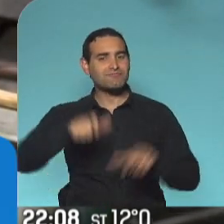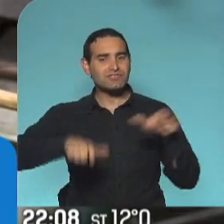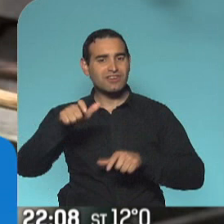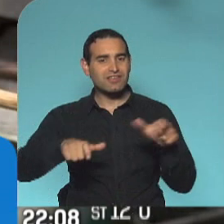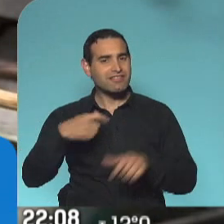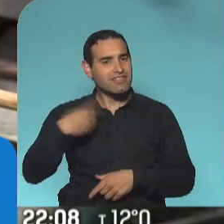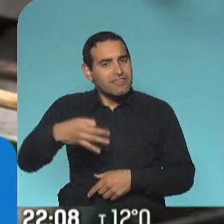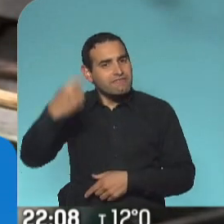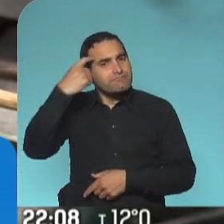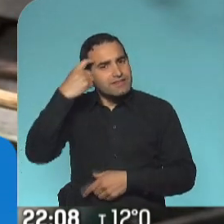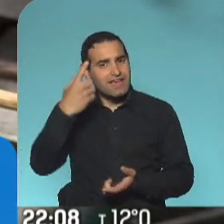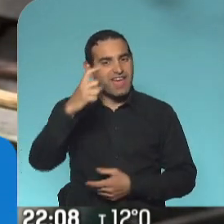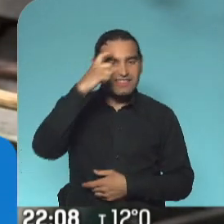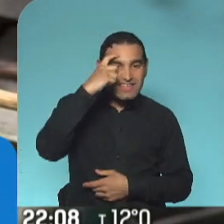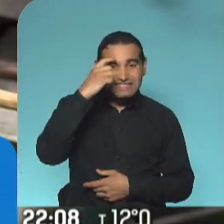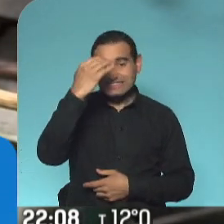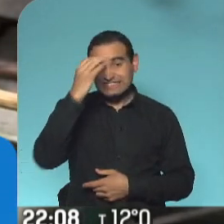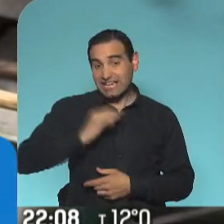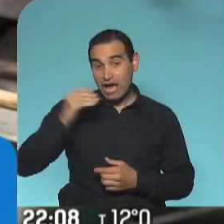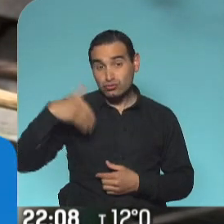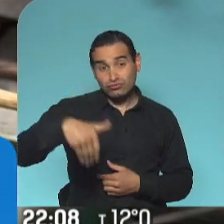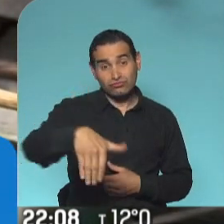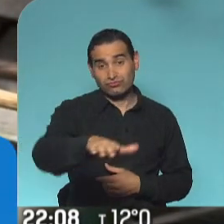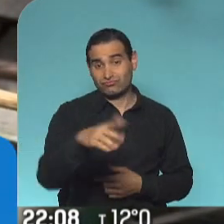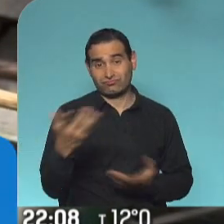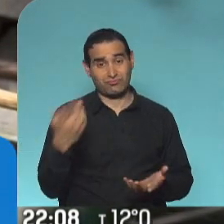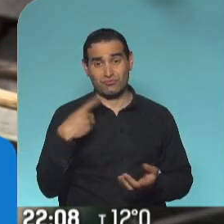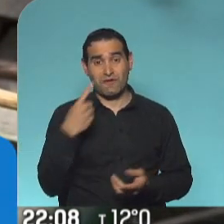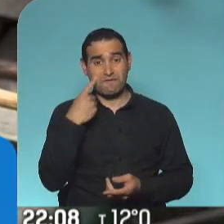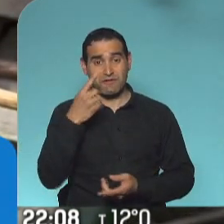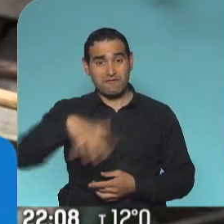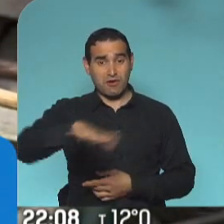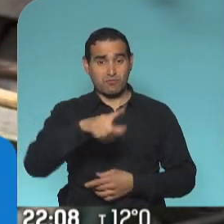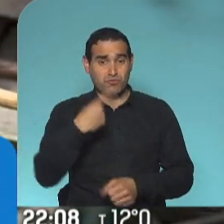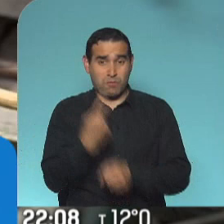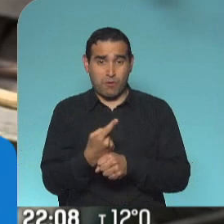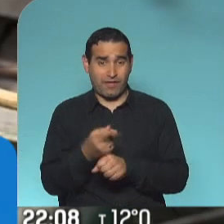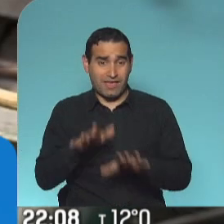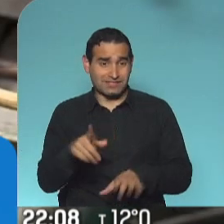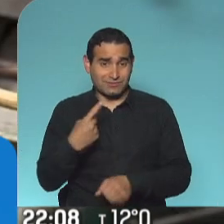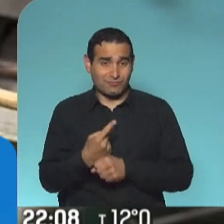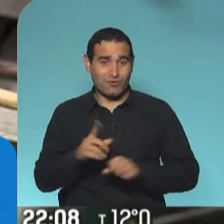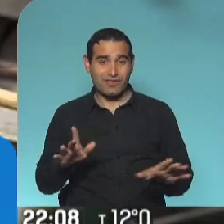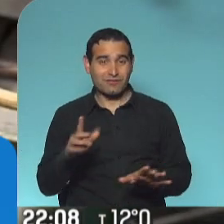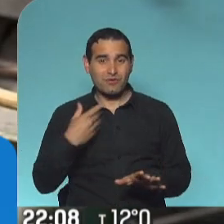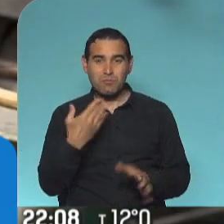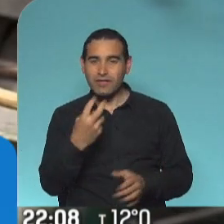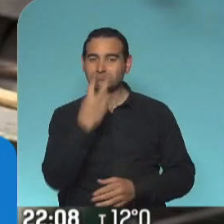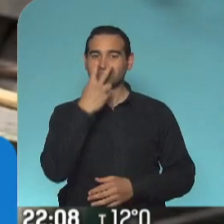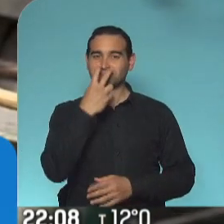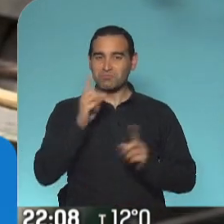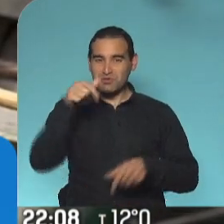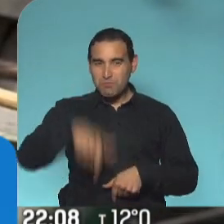a gente pode se pensar que daqui a 10, 15 anos a gente não pode viver da forma que a gente está vivendo hoje, não pode respirar o mesmo ar que a gente